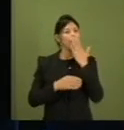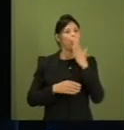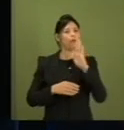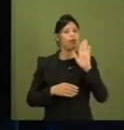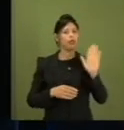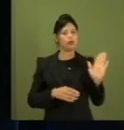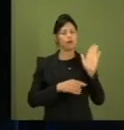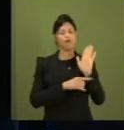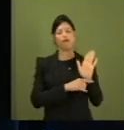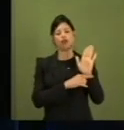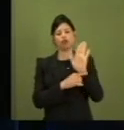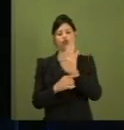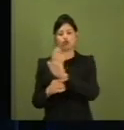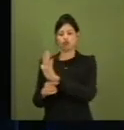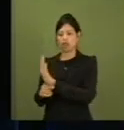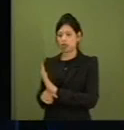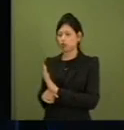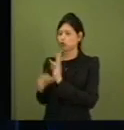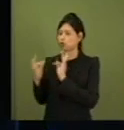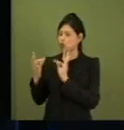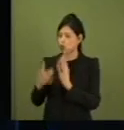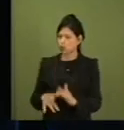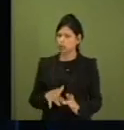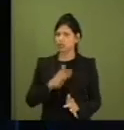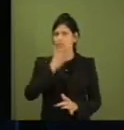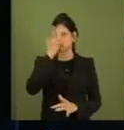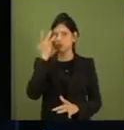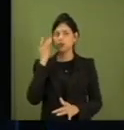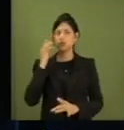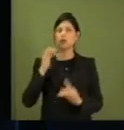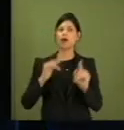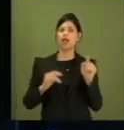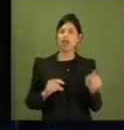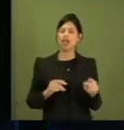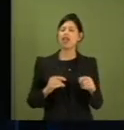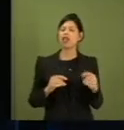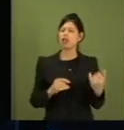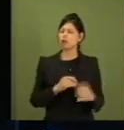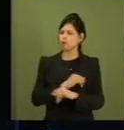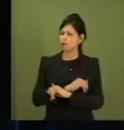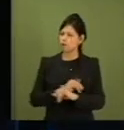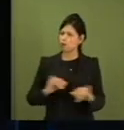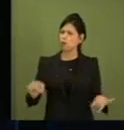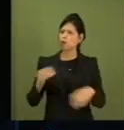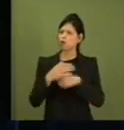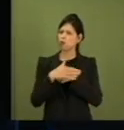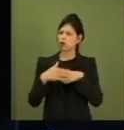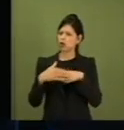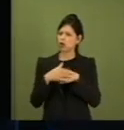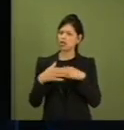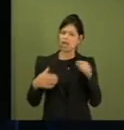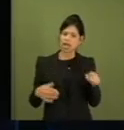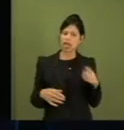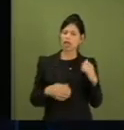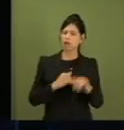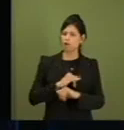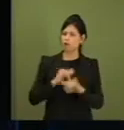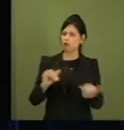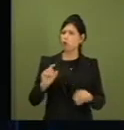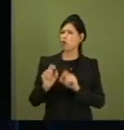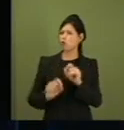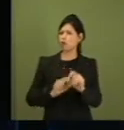Temos que cuidar do nosso povo, disse o presidente, palavras dele, com muito carinho, porque o povo não pode sofrer do jeito que está